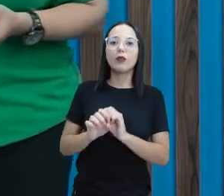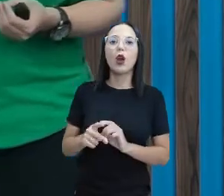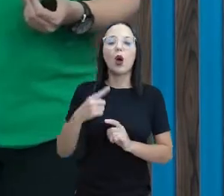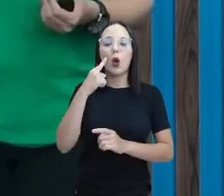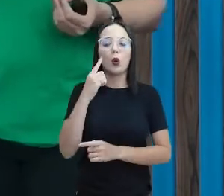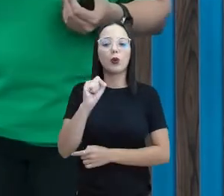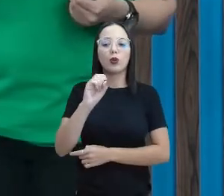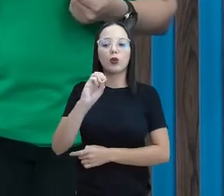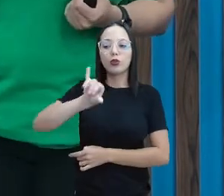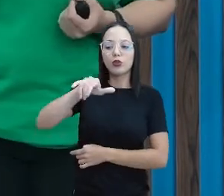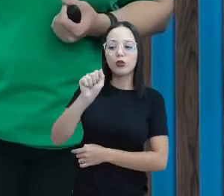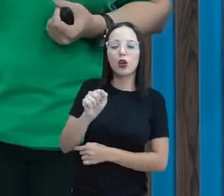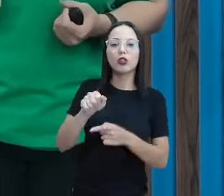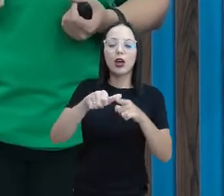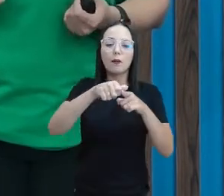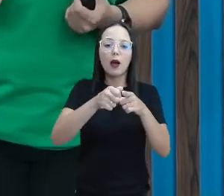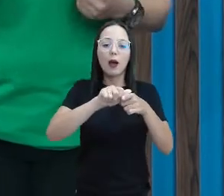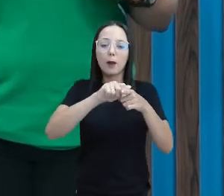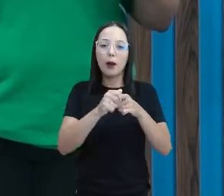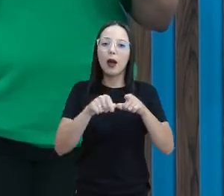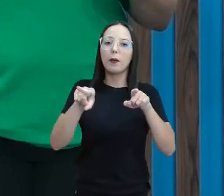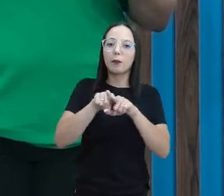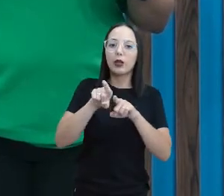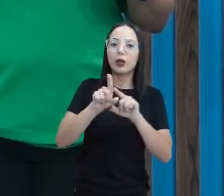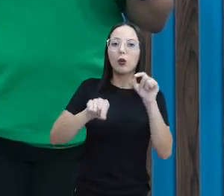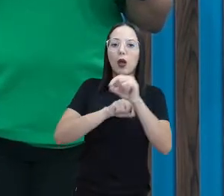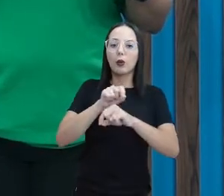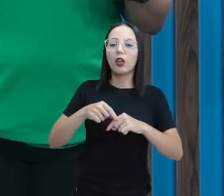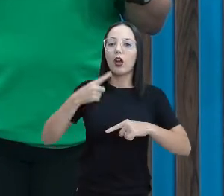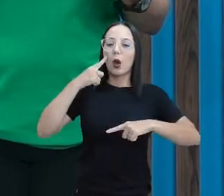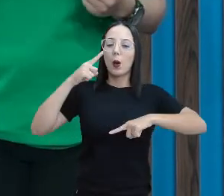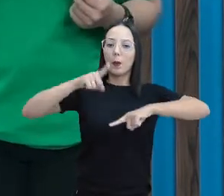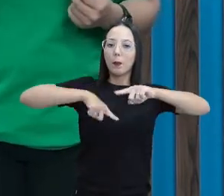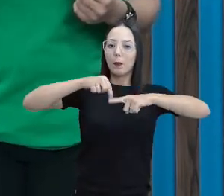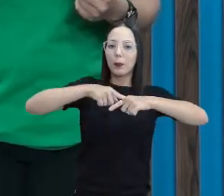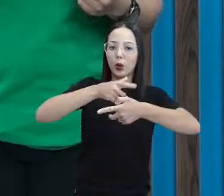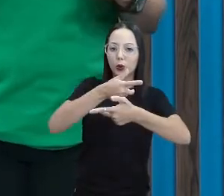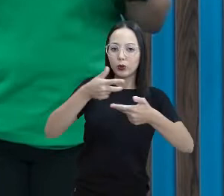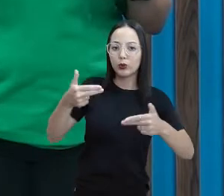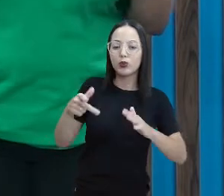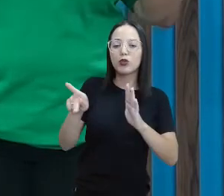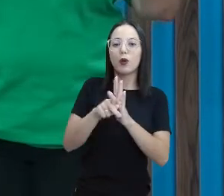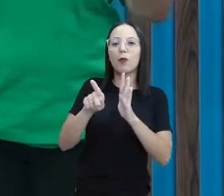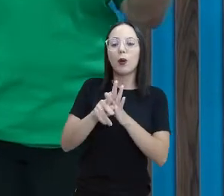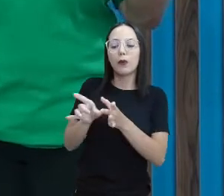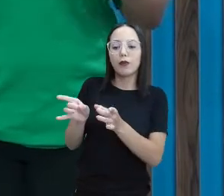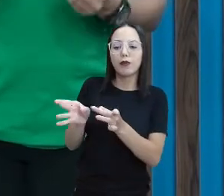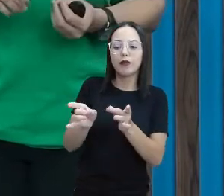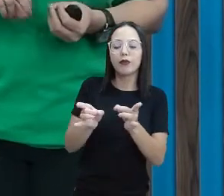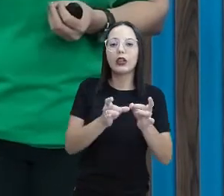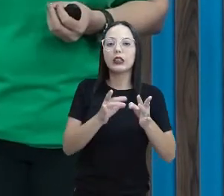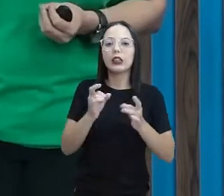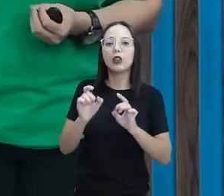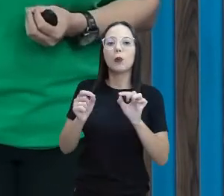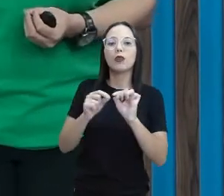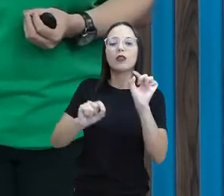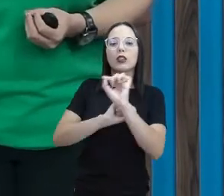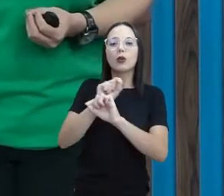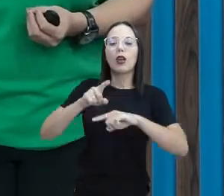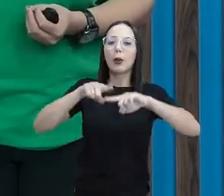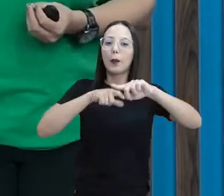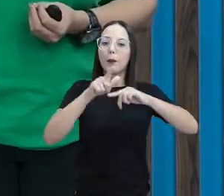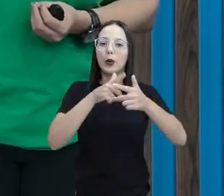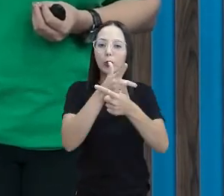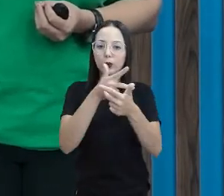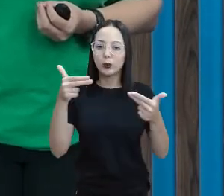milho são produtos, né, que são produtos, não, são vegetais que eles são vendidos para fazer